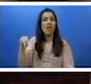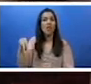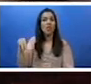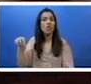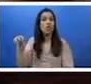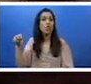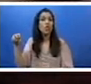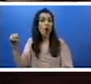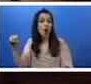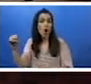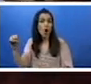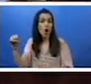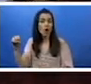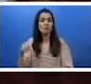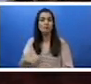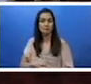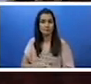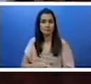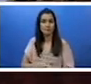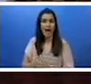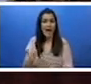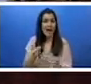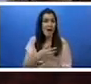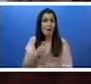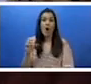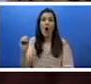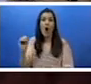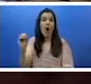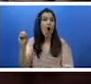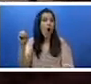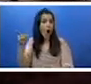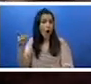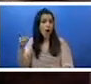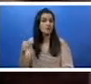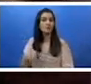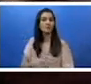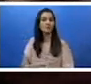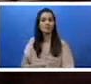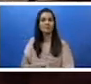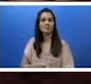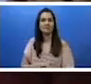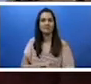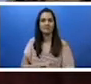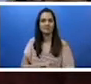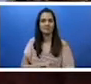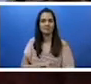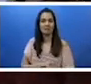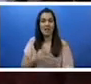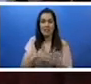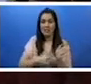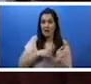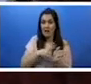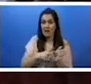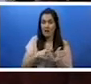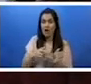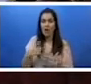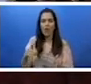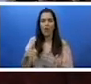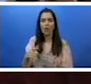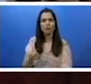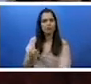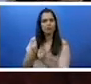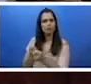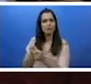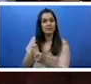O. Trenó. Trenó. E aqui vai vir a palavra trem. Muito bem. E